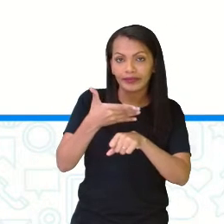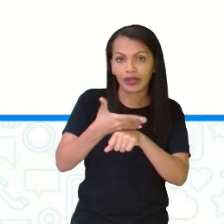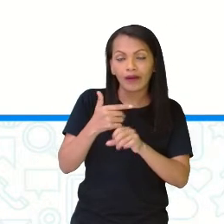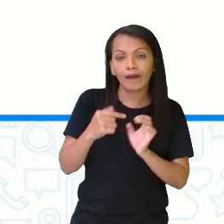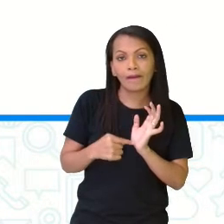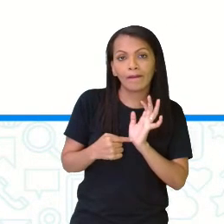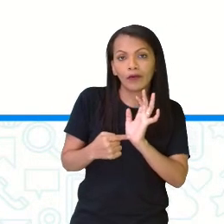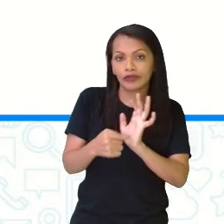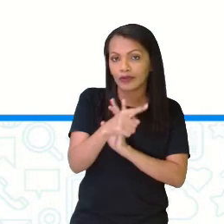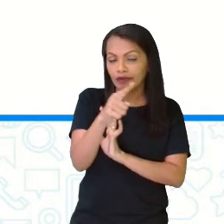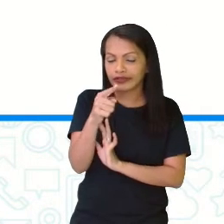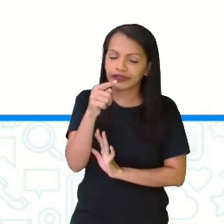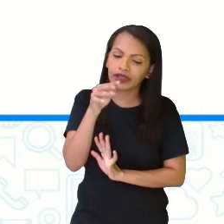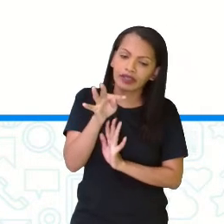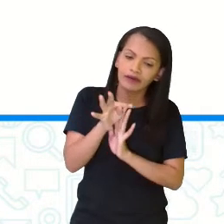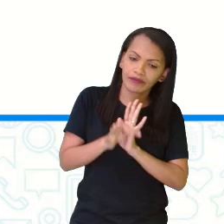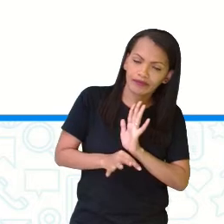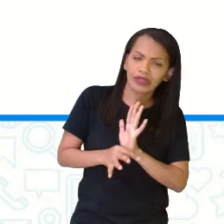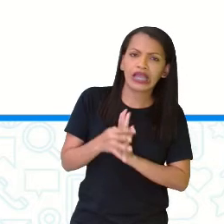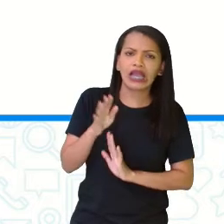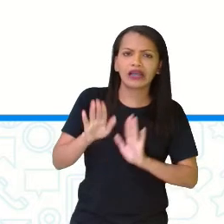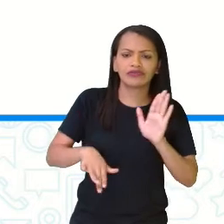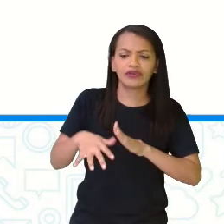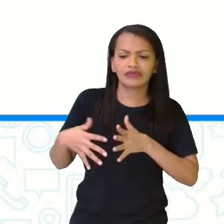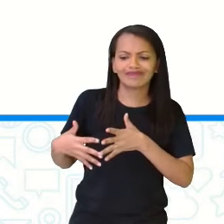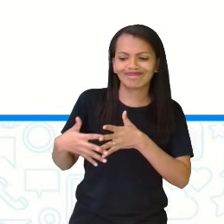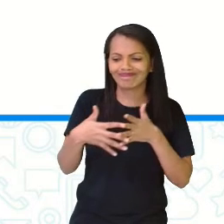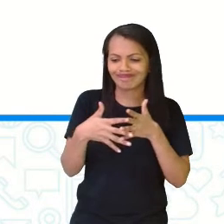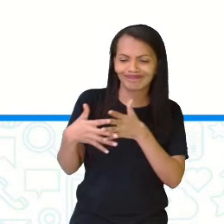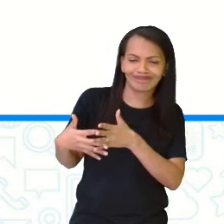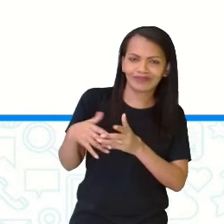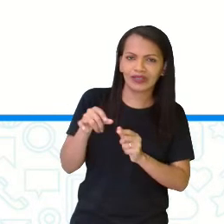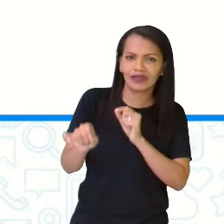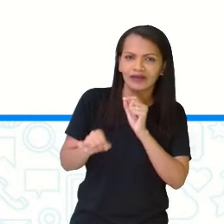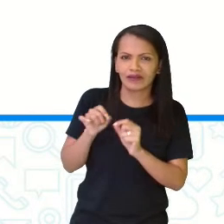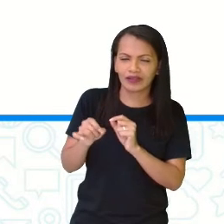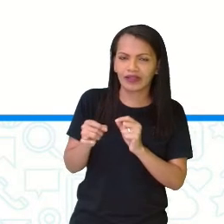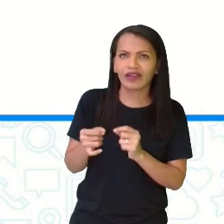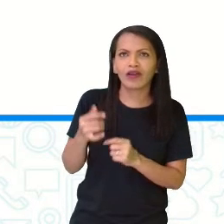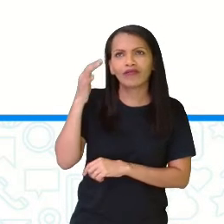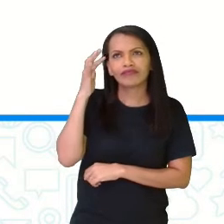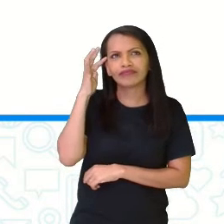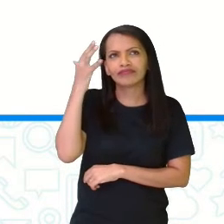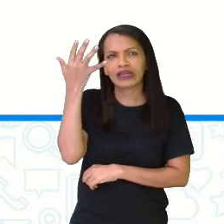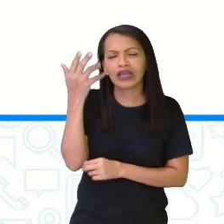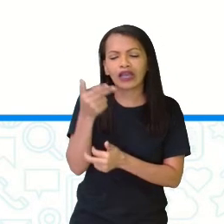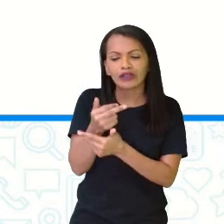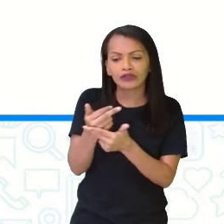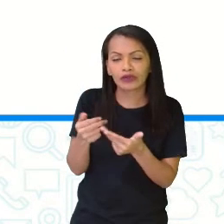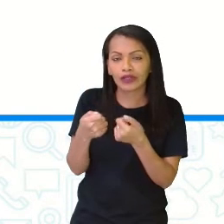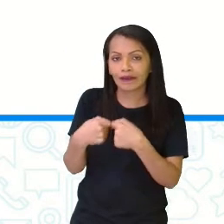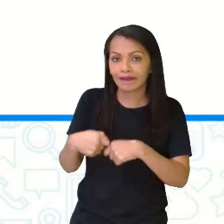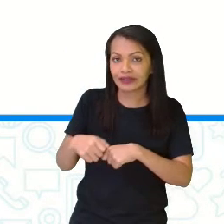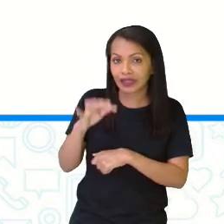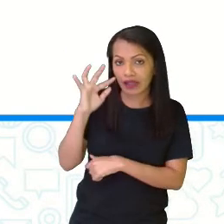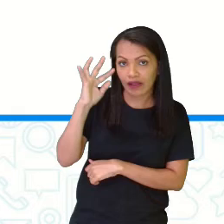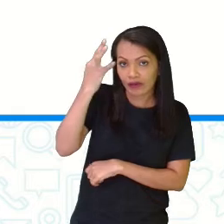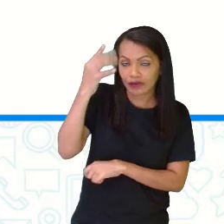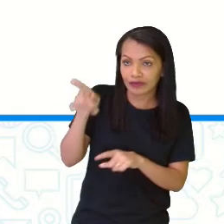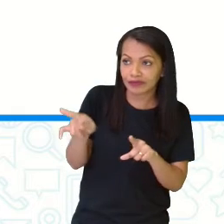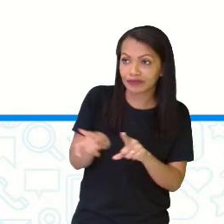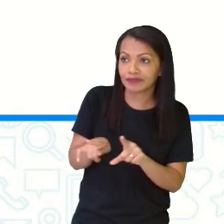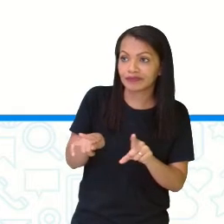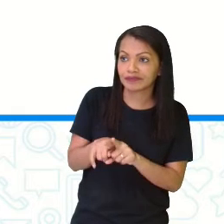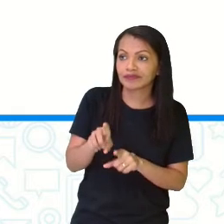para vocês no texto. O conflito, que é o momento em que surgem as peripécias da ação dramática.